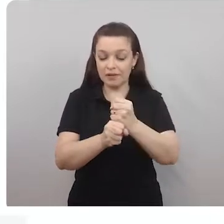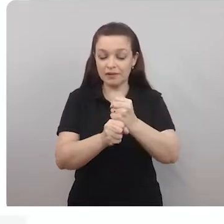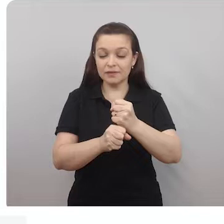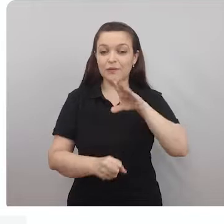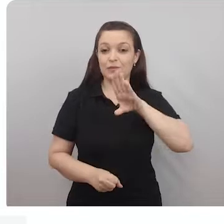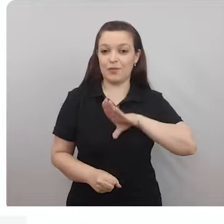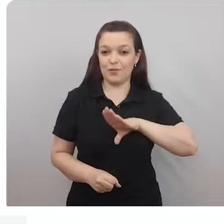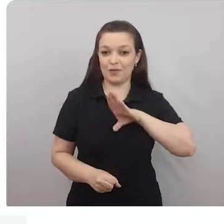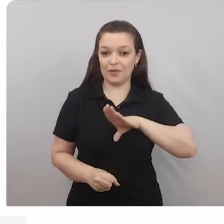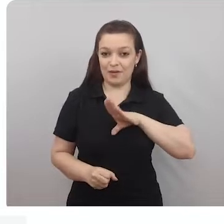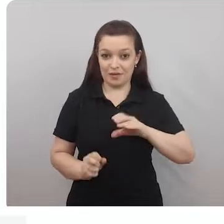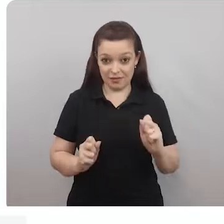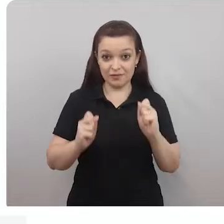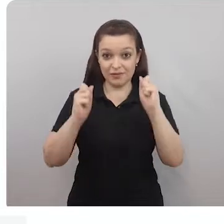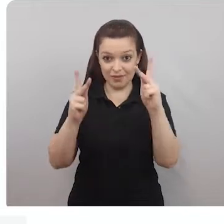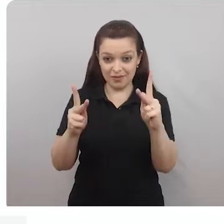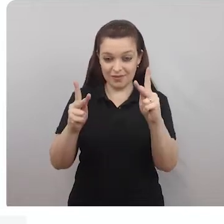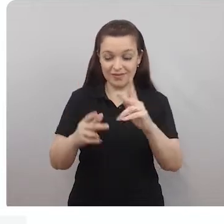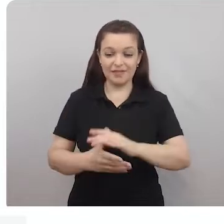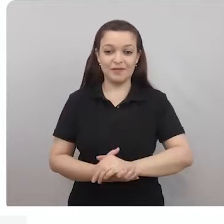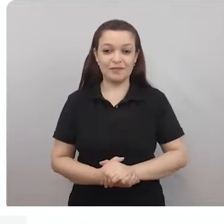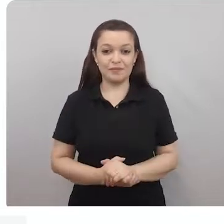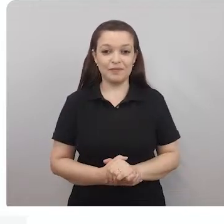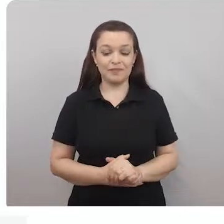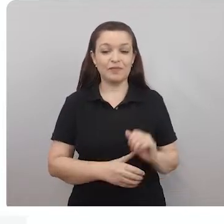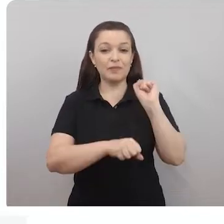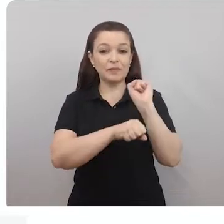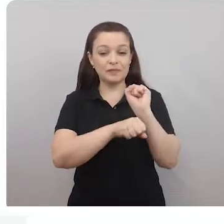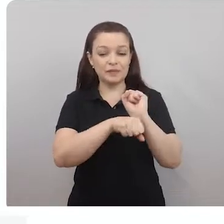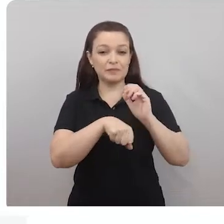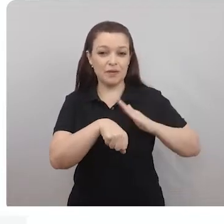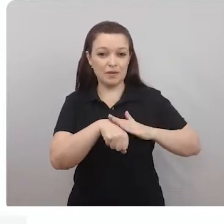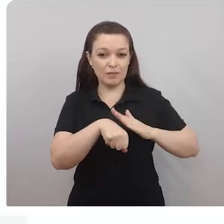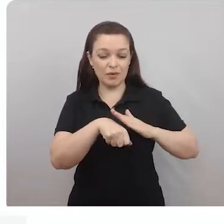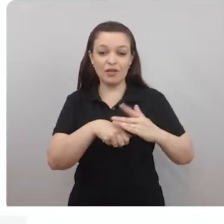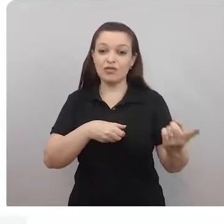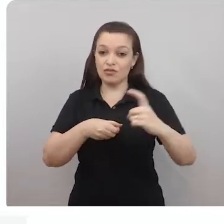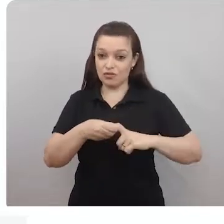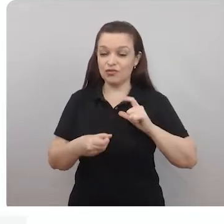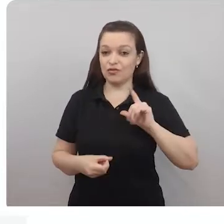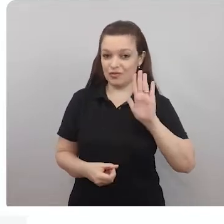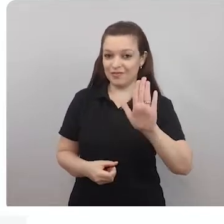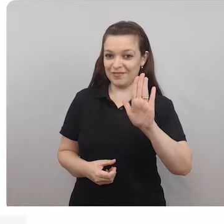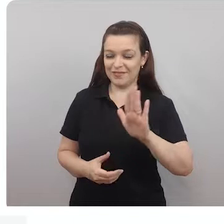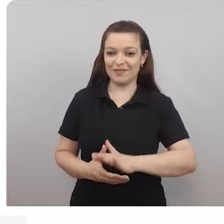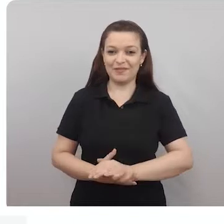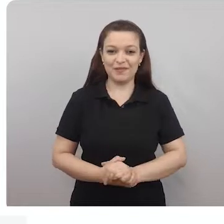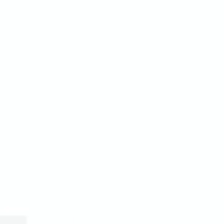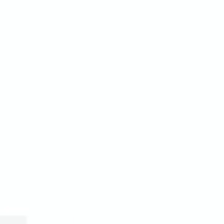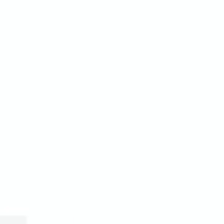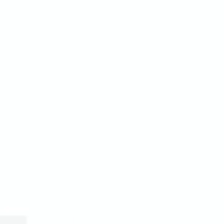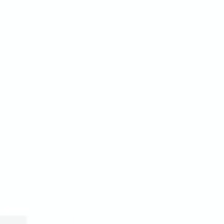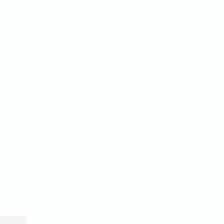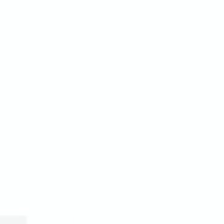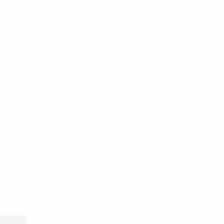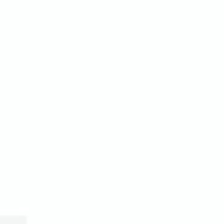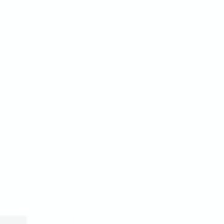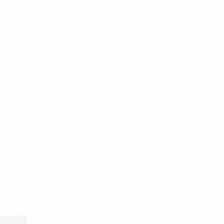ano, língua portuguesa. Eu vou dar um tempinho para vocês se organizarem e logo nós voltamos.